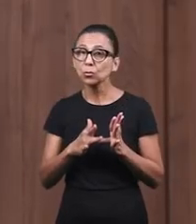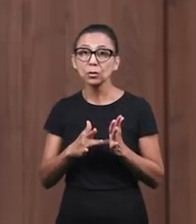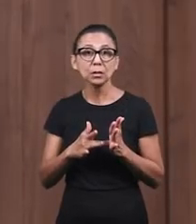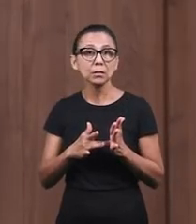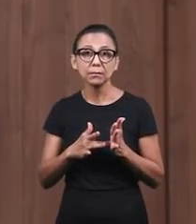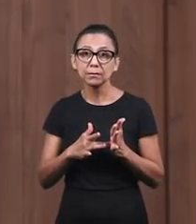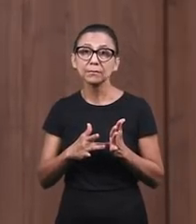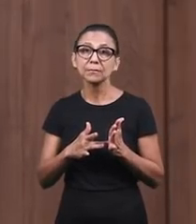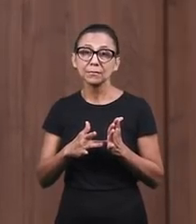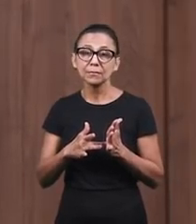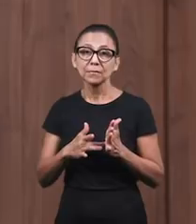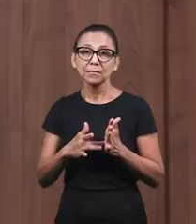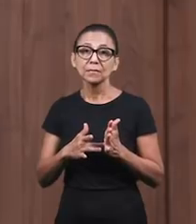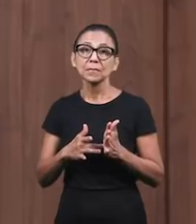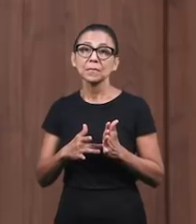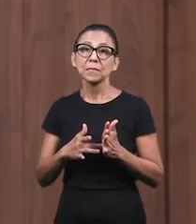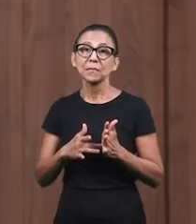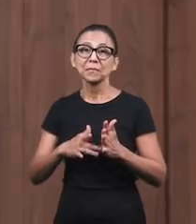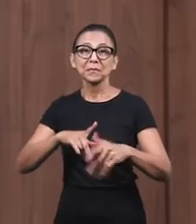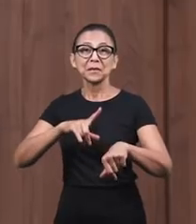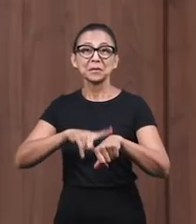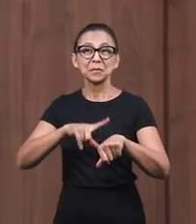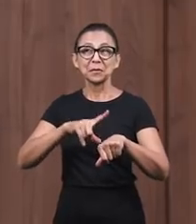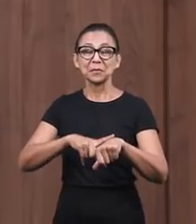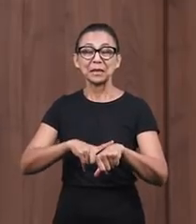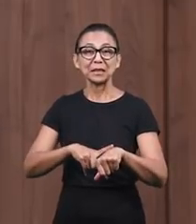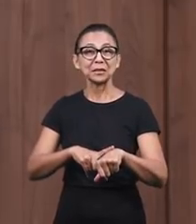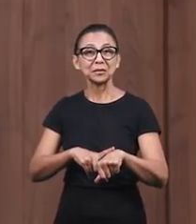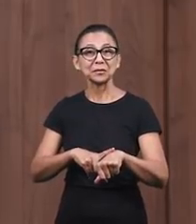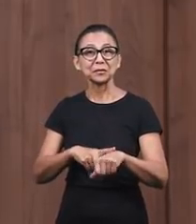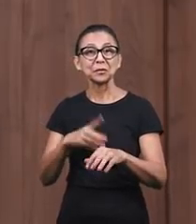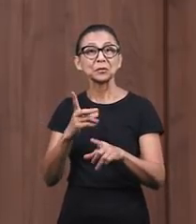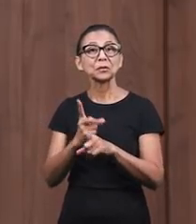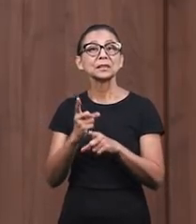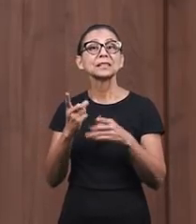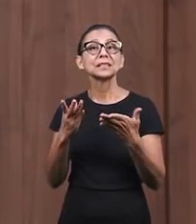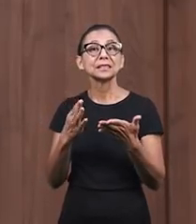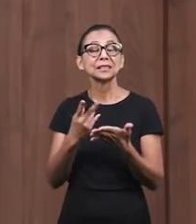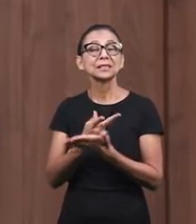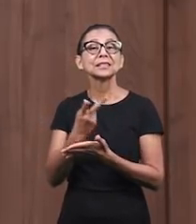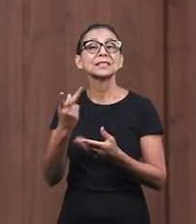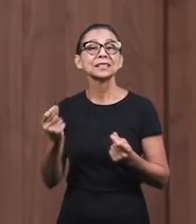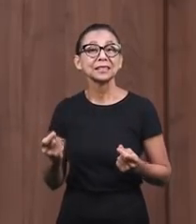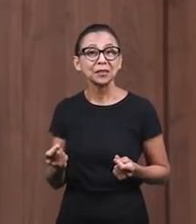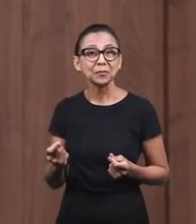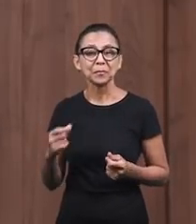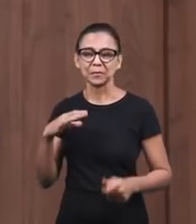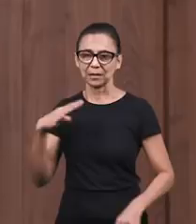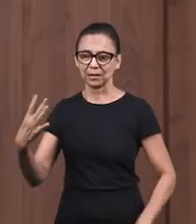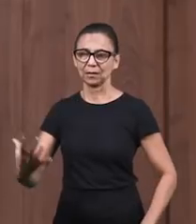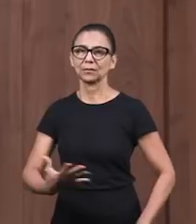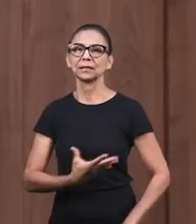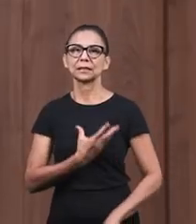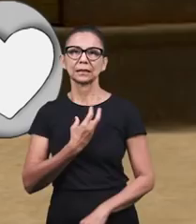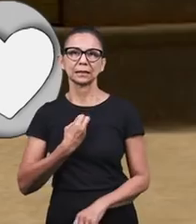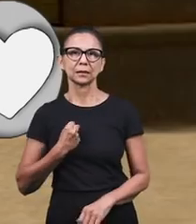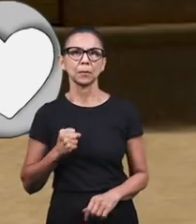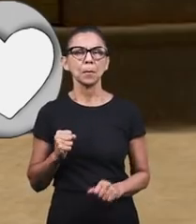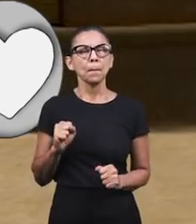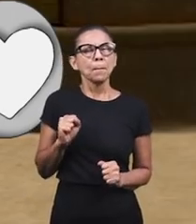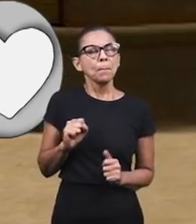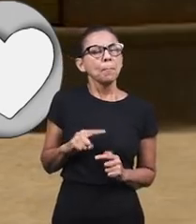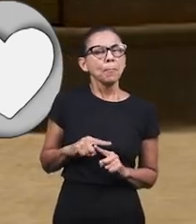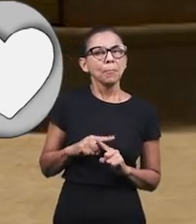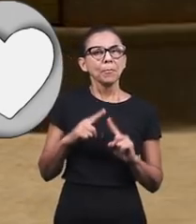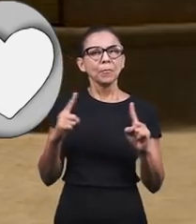Paulo. E neste momento, ele teve uma bênção maravilhosa de salvação. E o tempo foi passando,